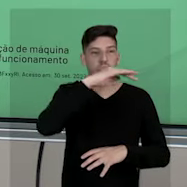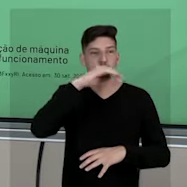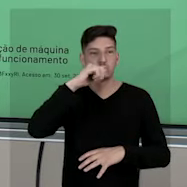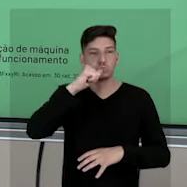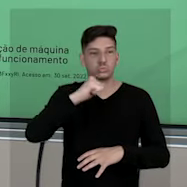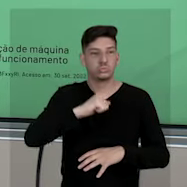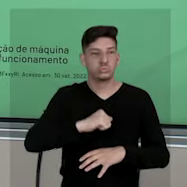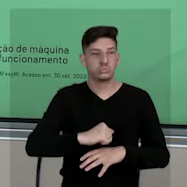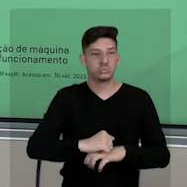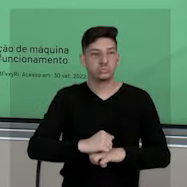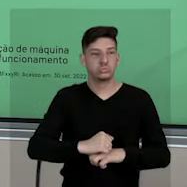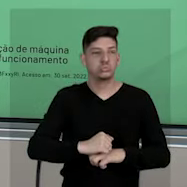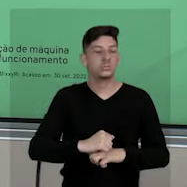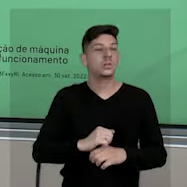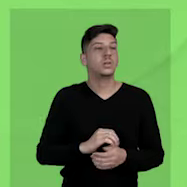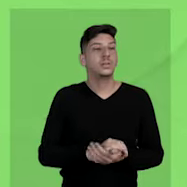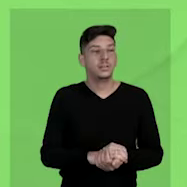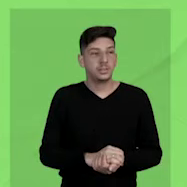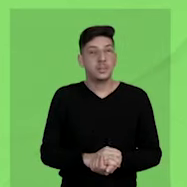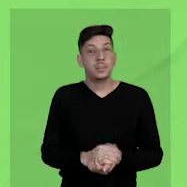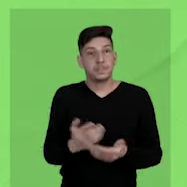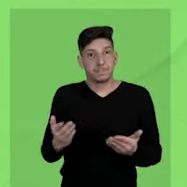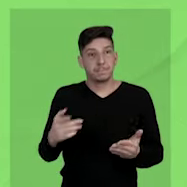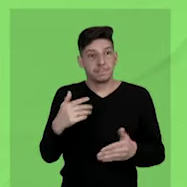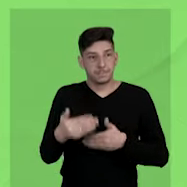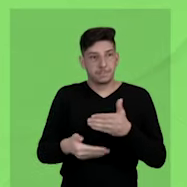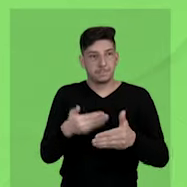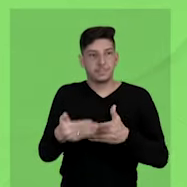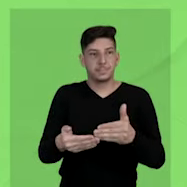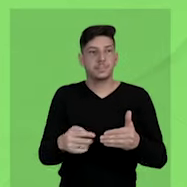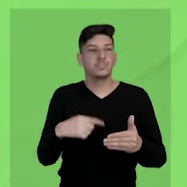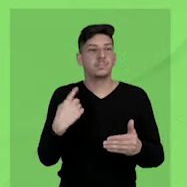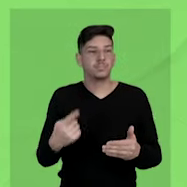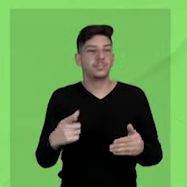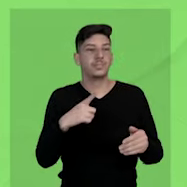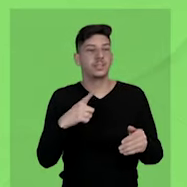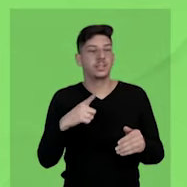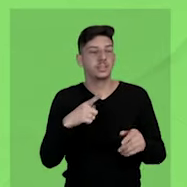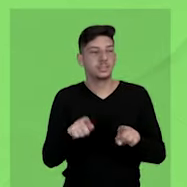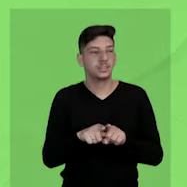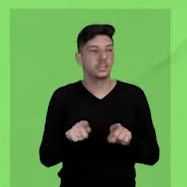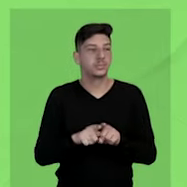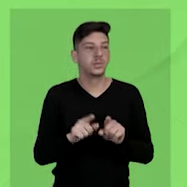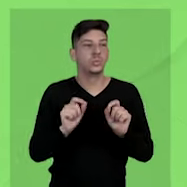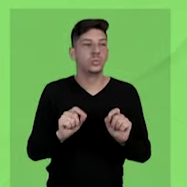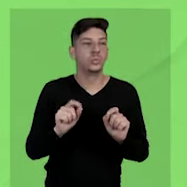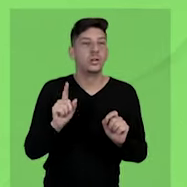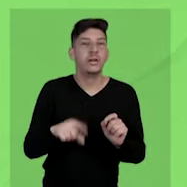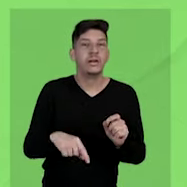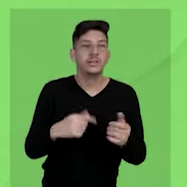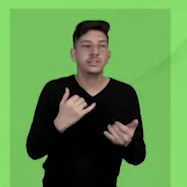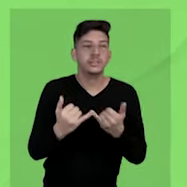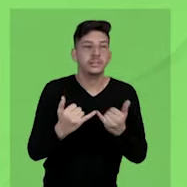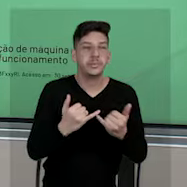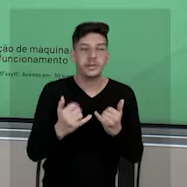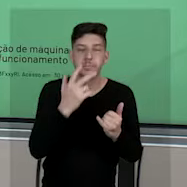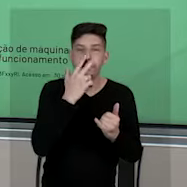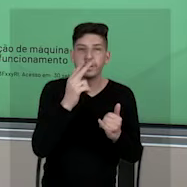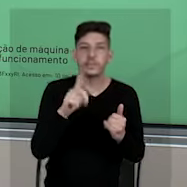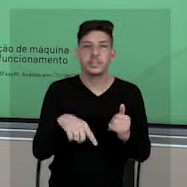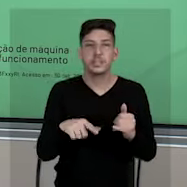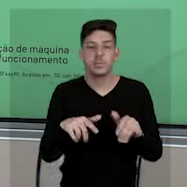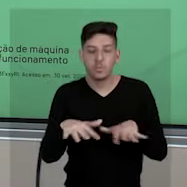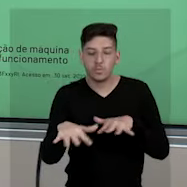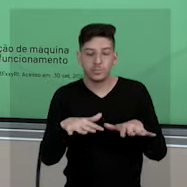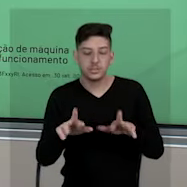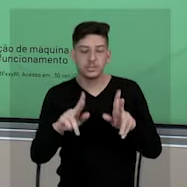E ao longo desse processo, a gente vai tendo como é que eu posso dizer, movimentos